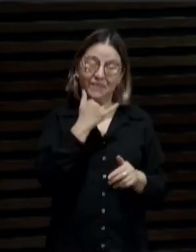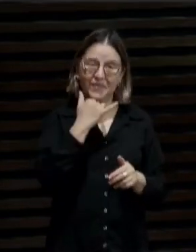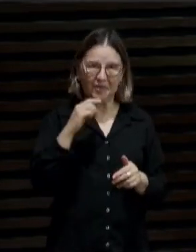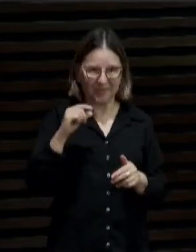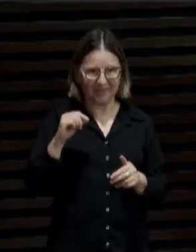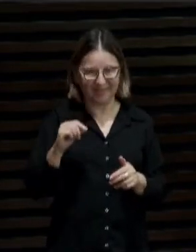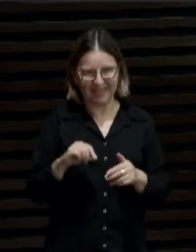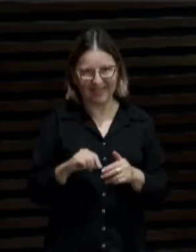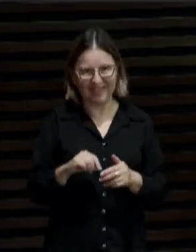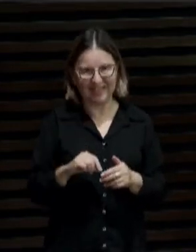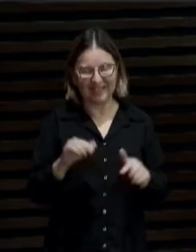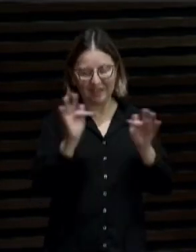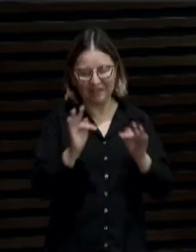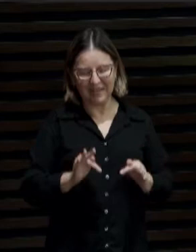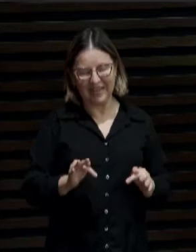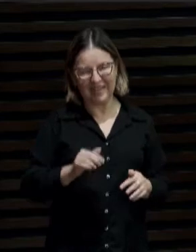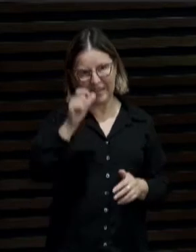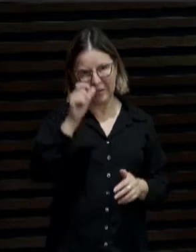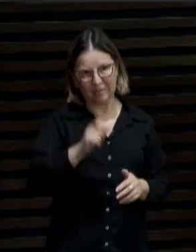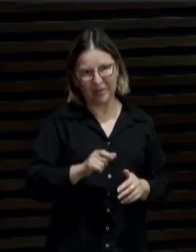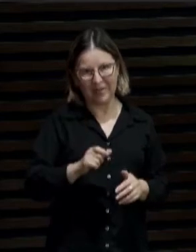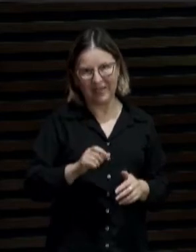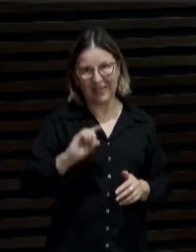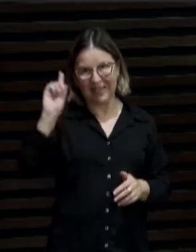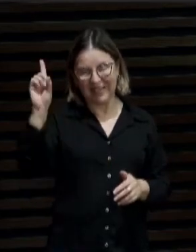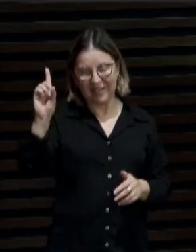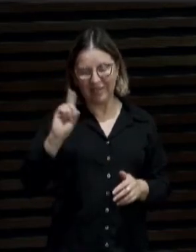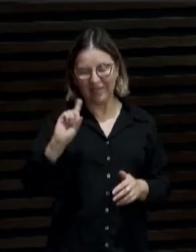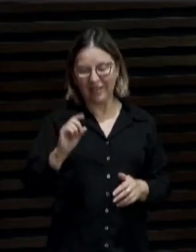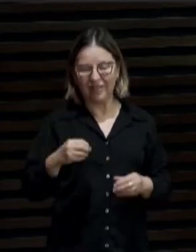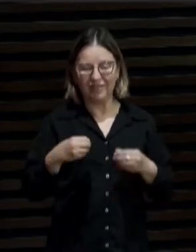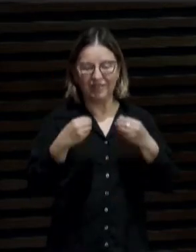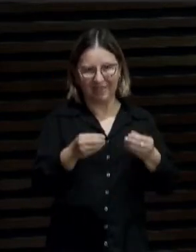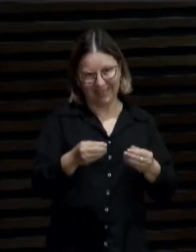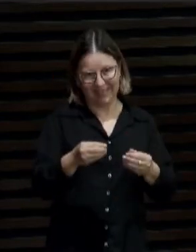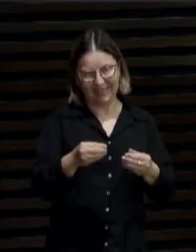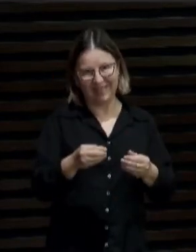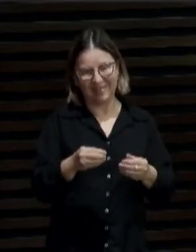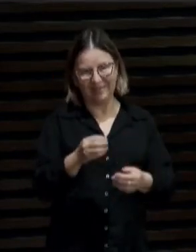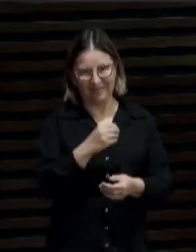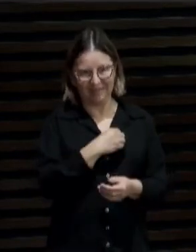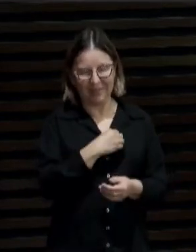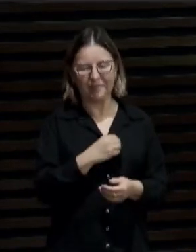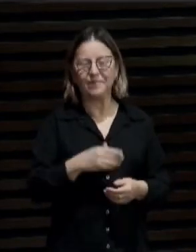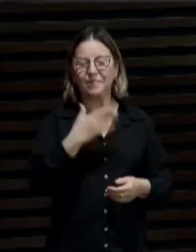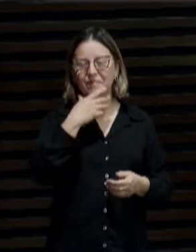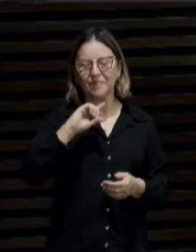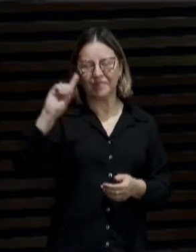a quem o Senhor jamais imputará pecado. Pai,